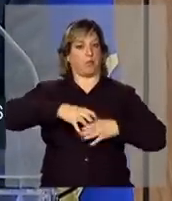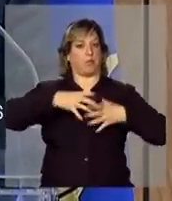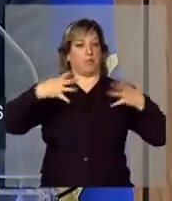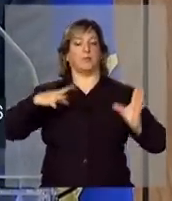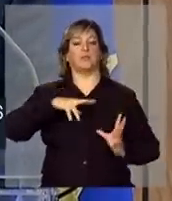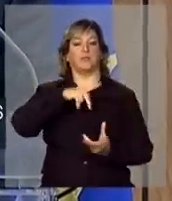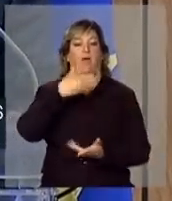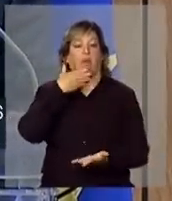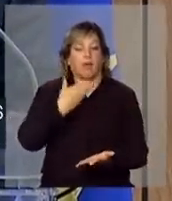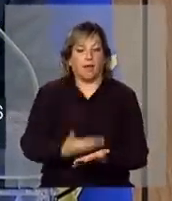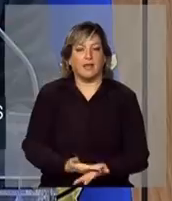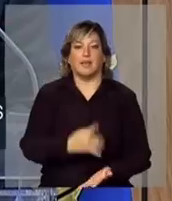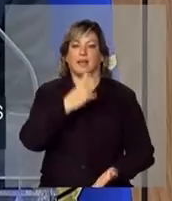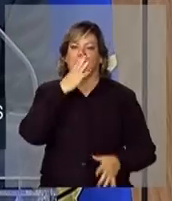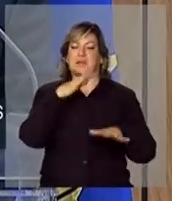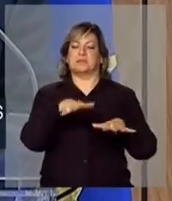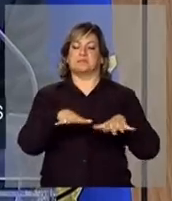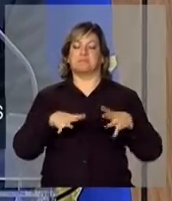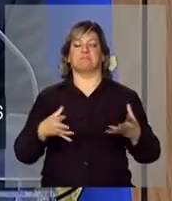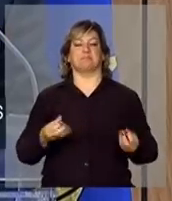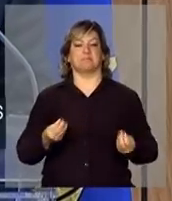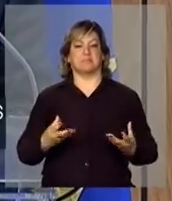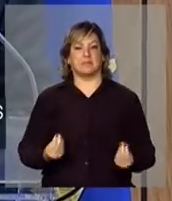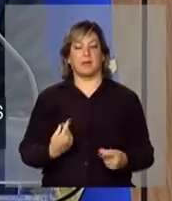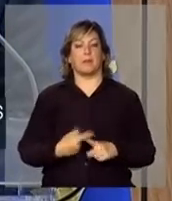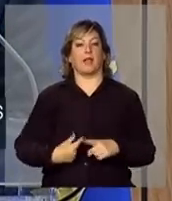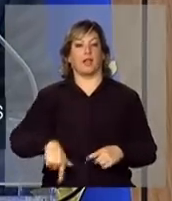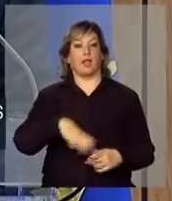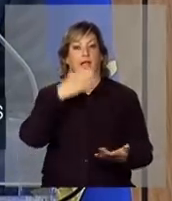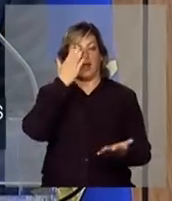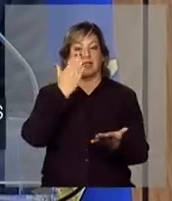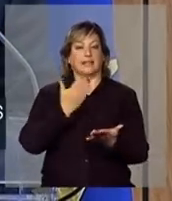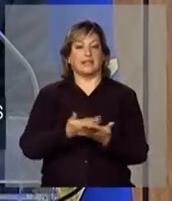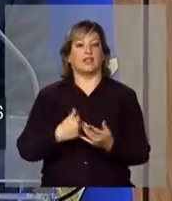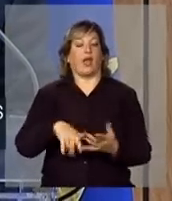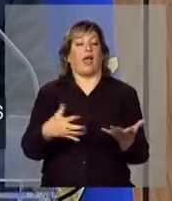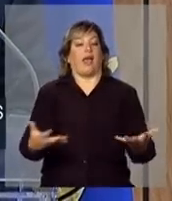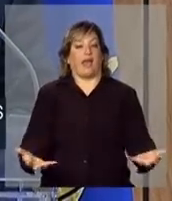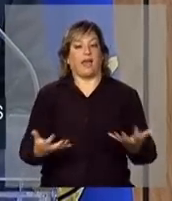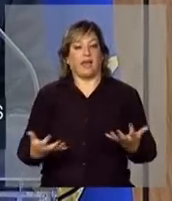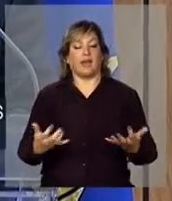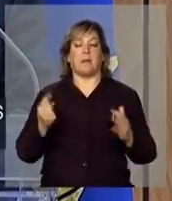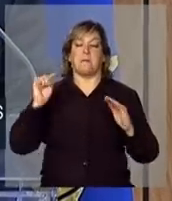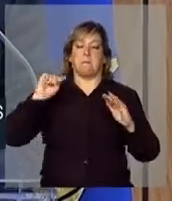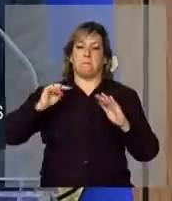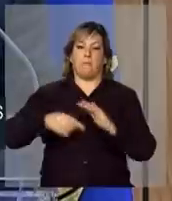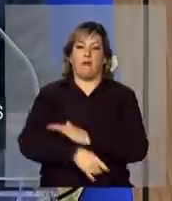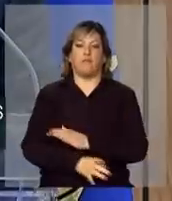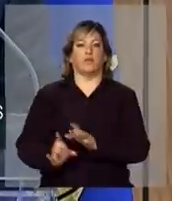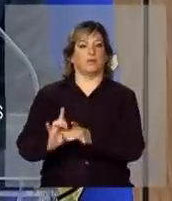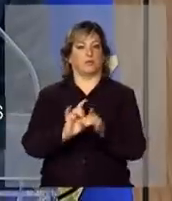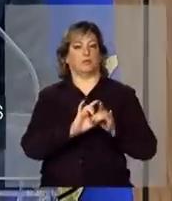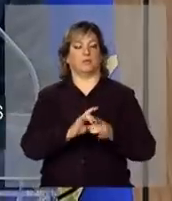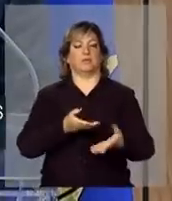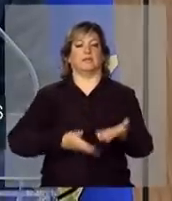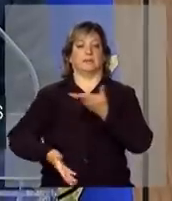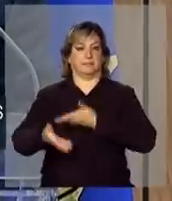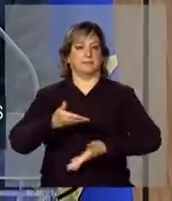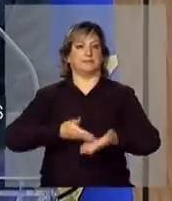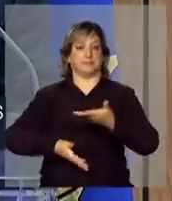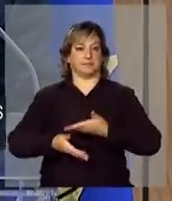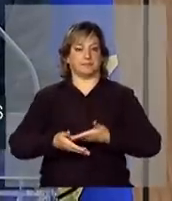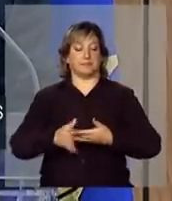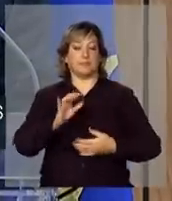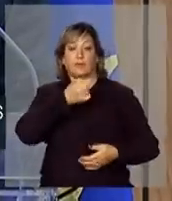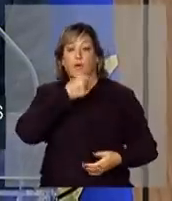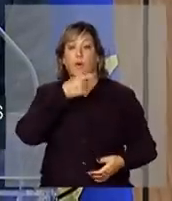nós admiramos e com o qual queremos prolongar e reforçar a nossa relação. Ainda